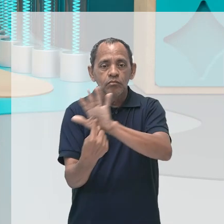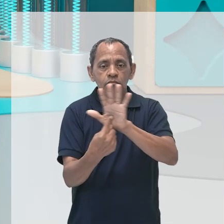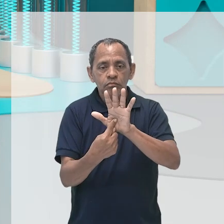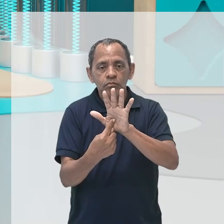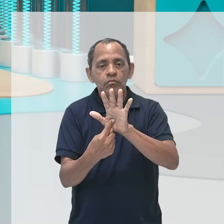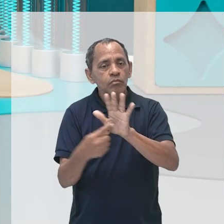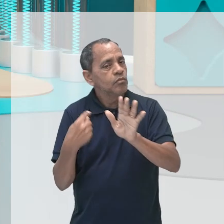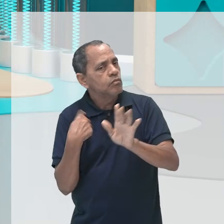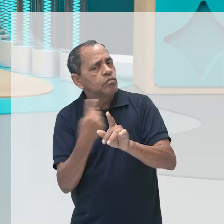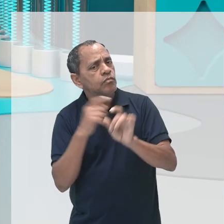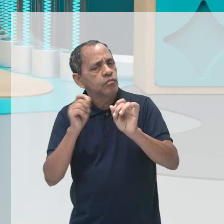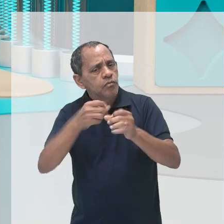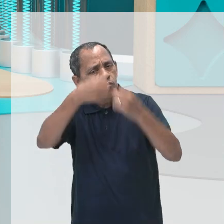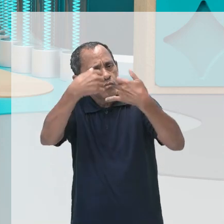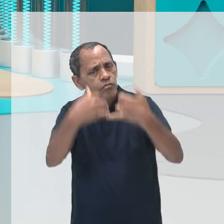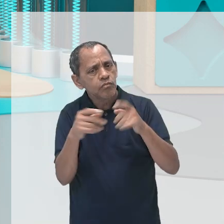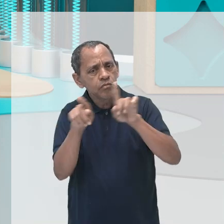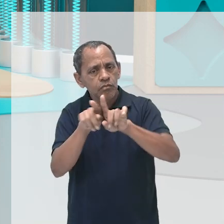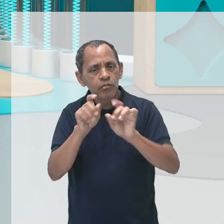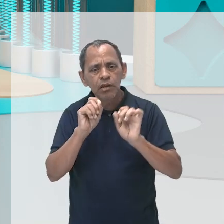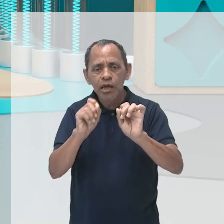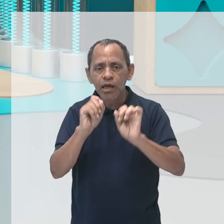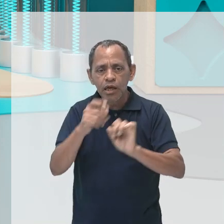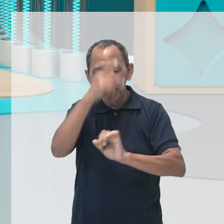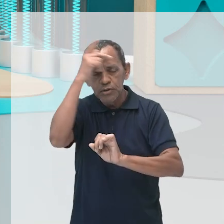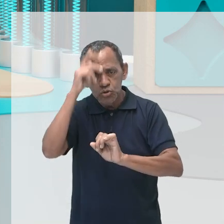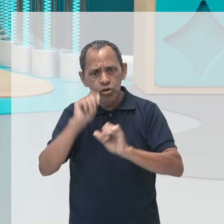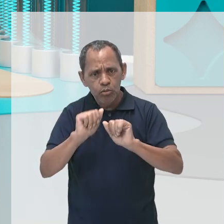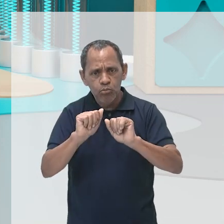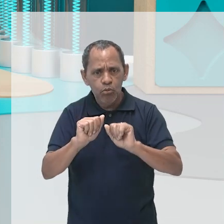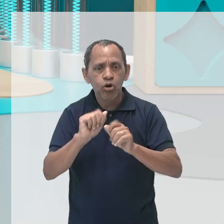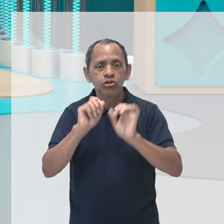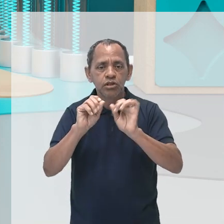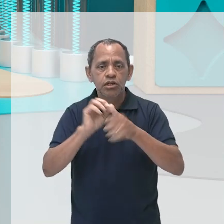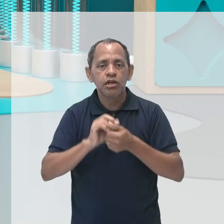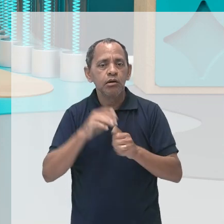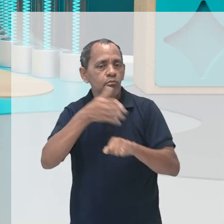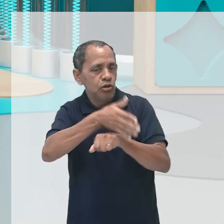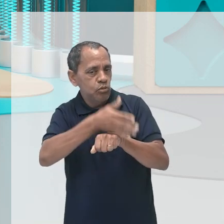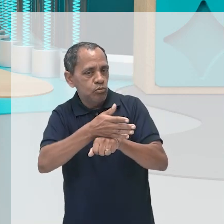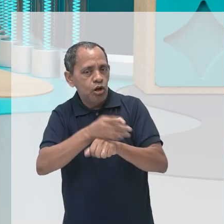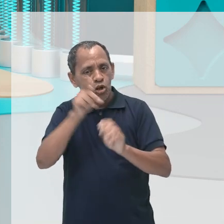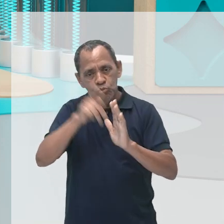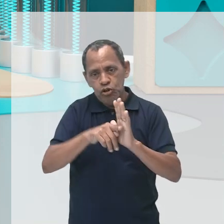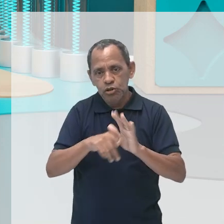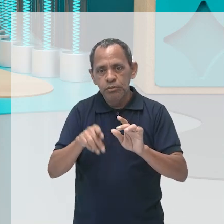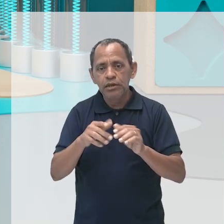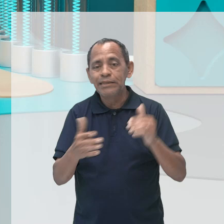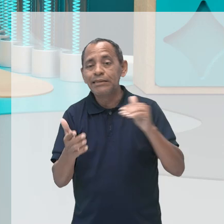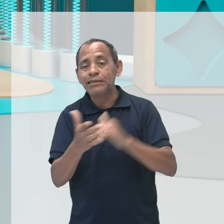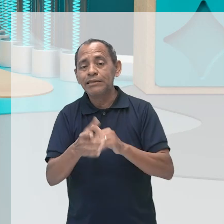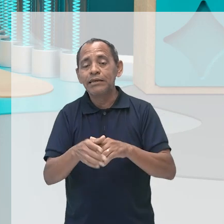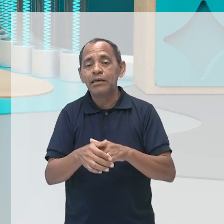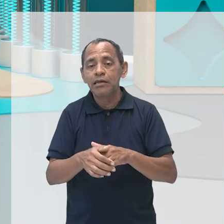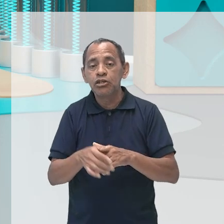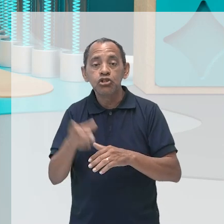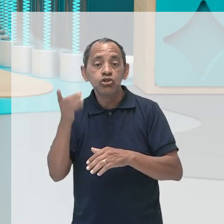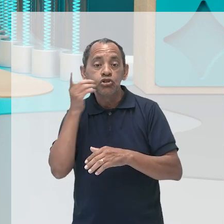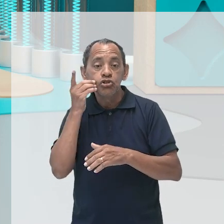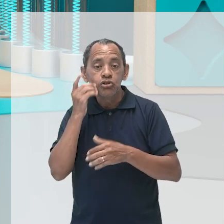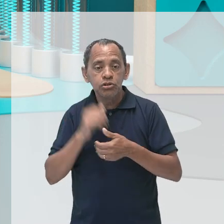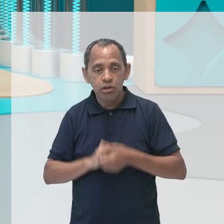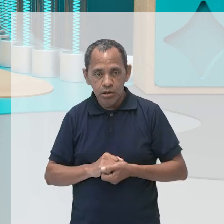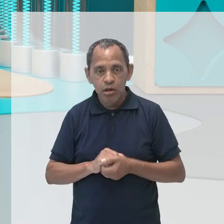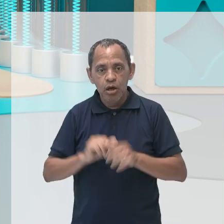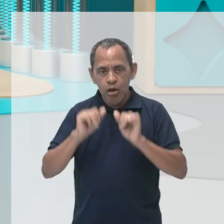gente explicações de quem pode participar do programa, até quando a pessoa pode fazer parte desse